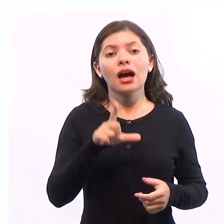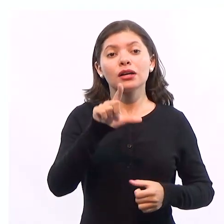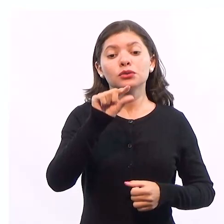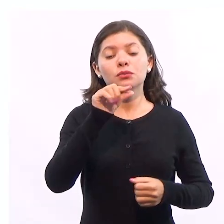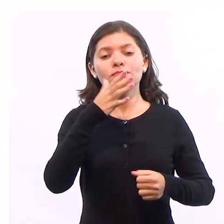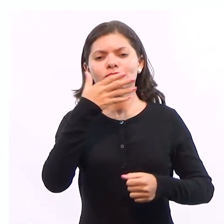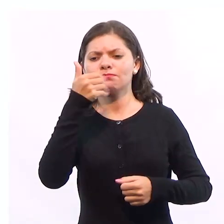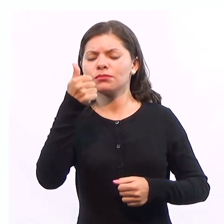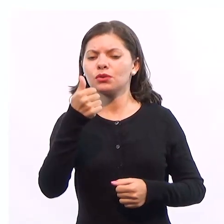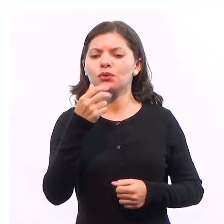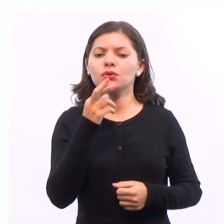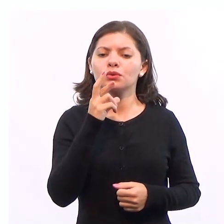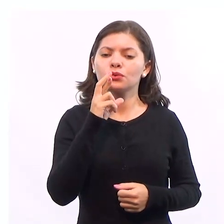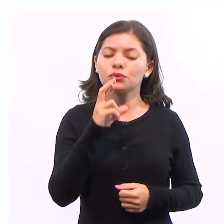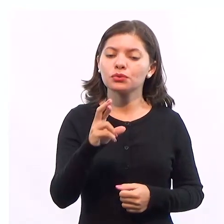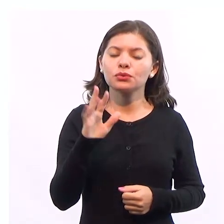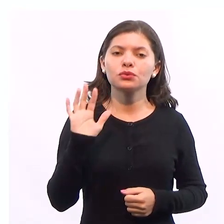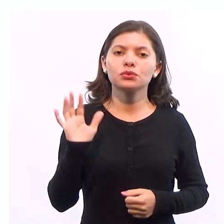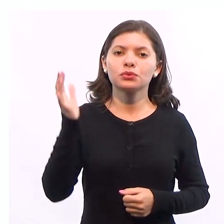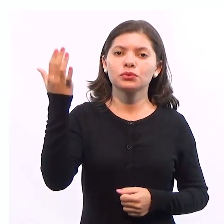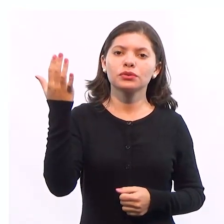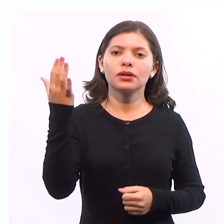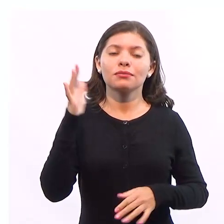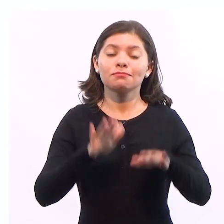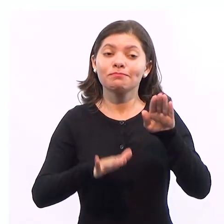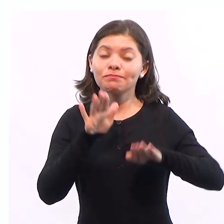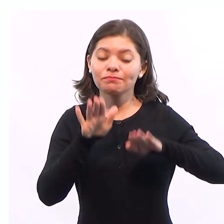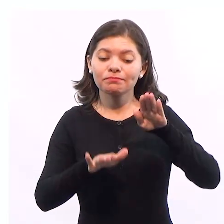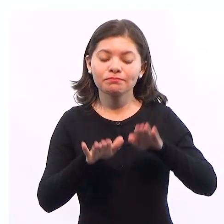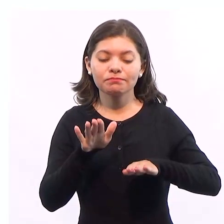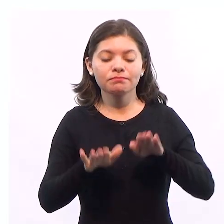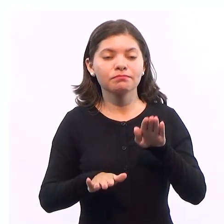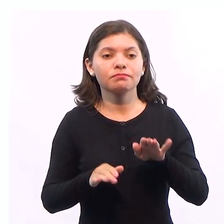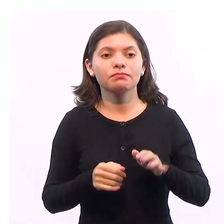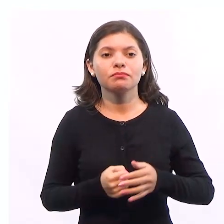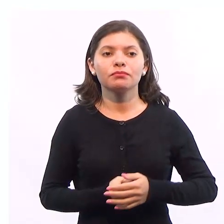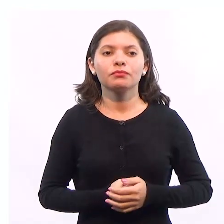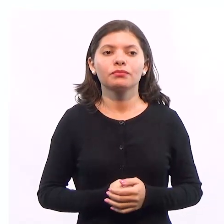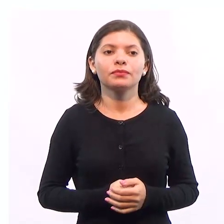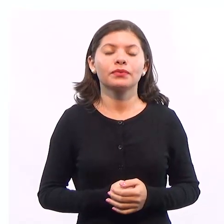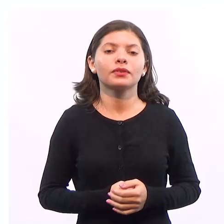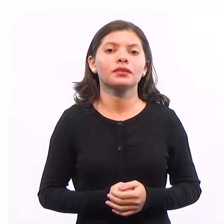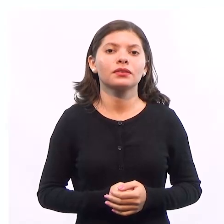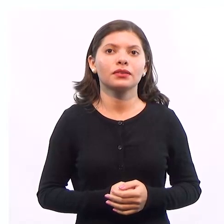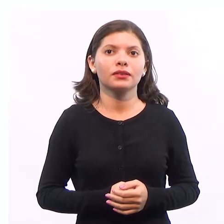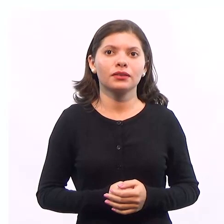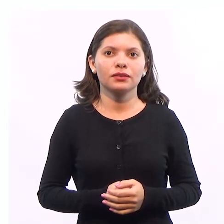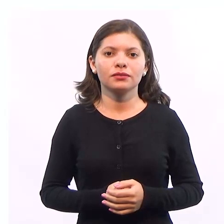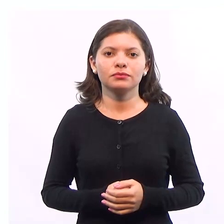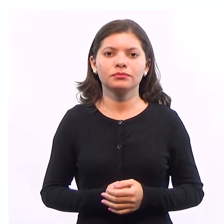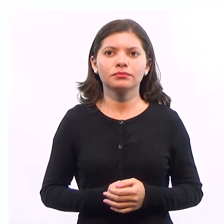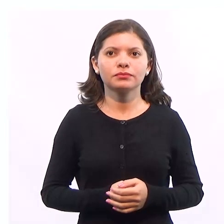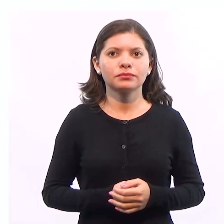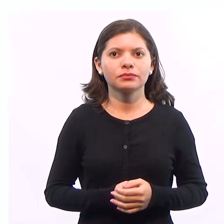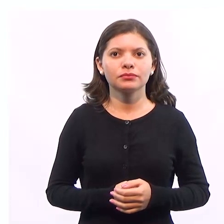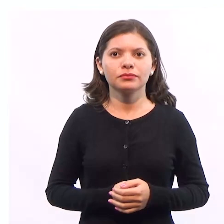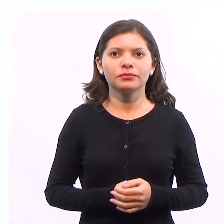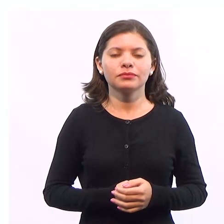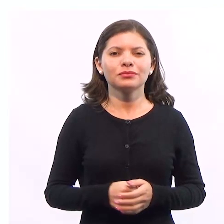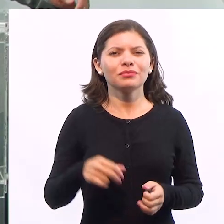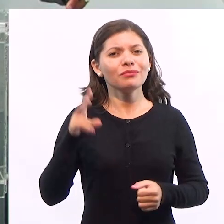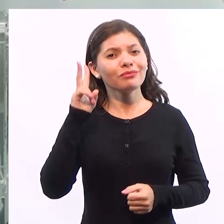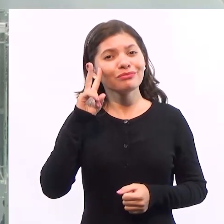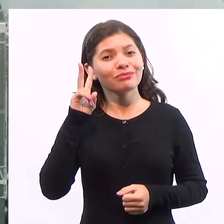várias alternativas, isto é, a escolha da melhor solução depende de cada caso ou das contingências. É